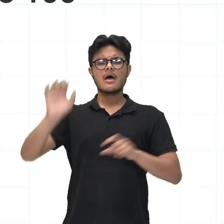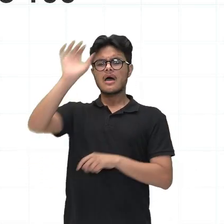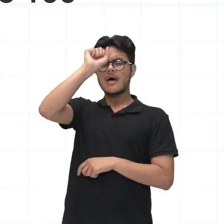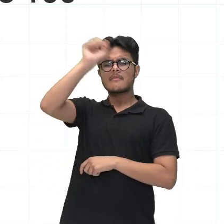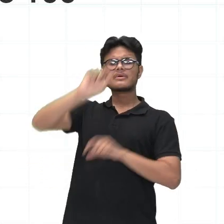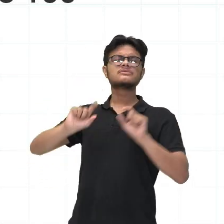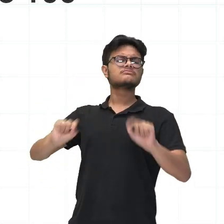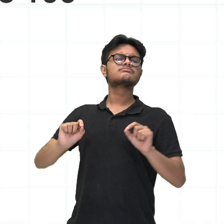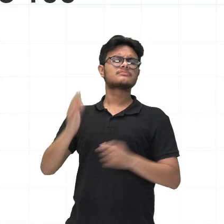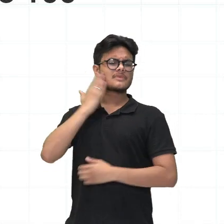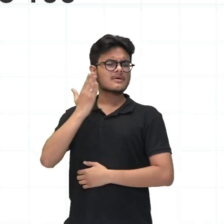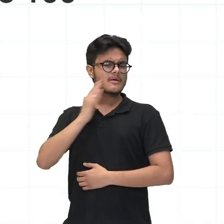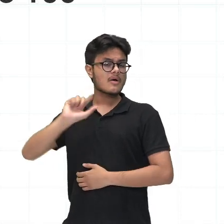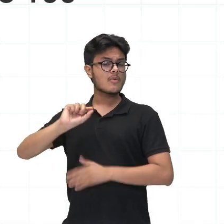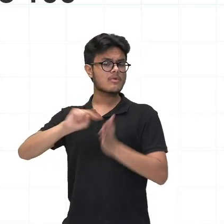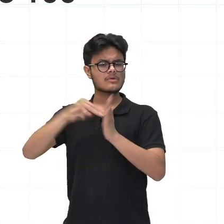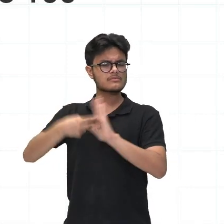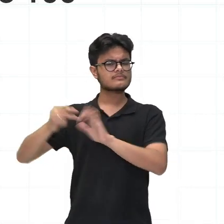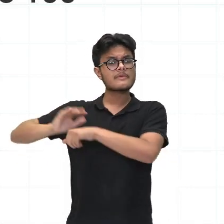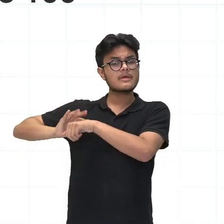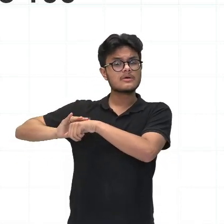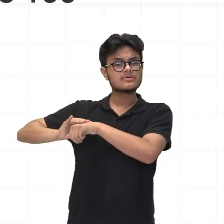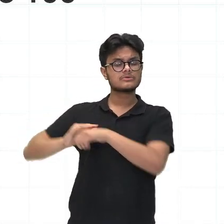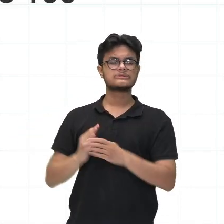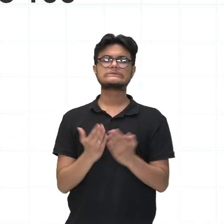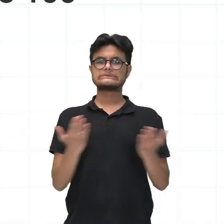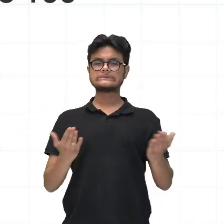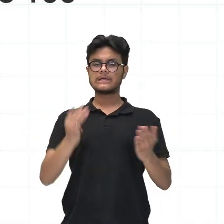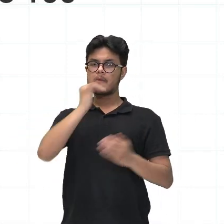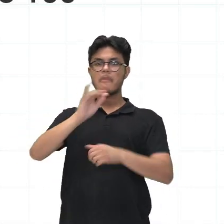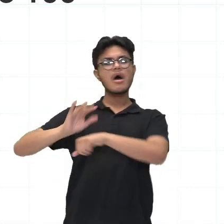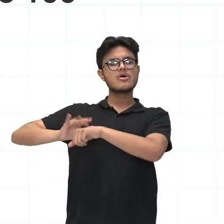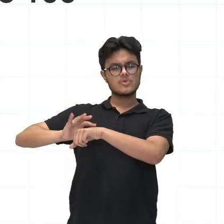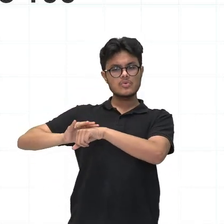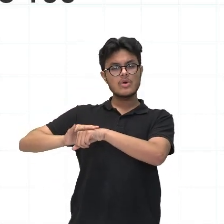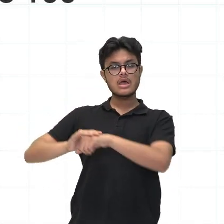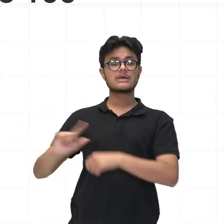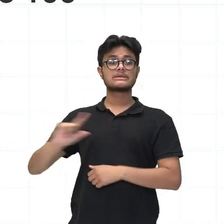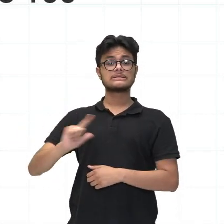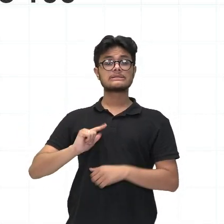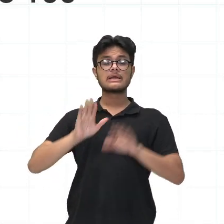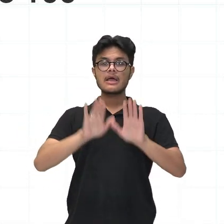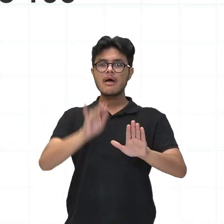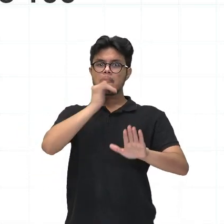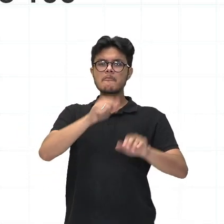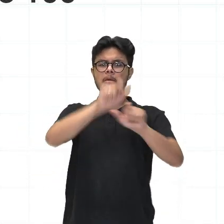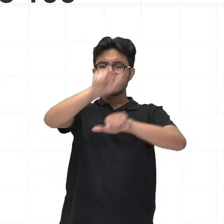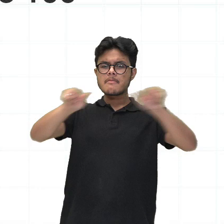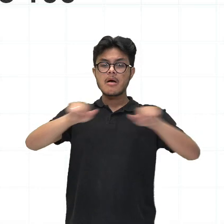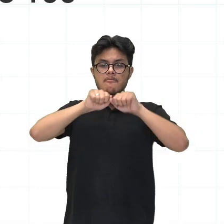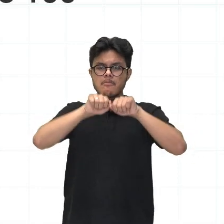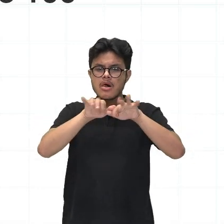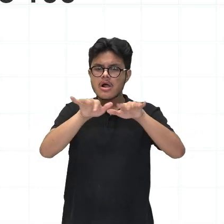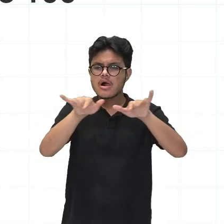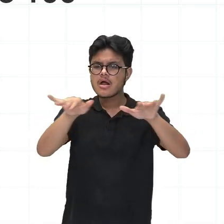importante saber dessas doenças? Essas doenças transmitidas por vetores são responsáveis por mais